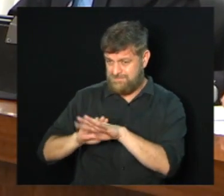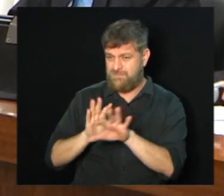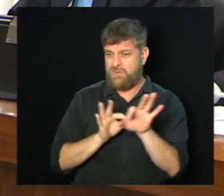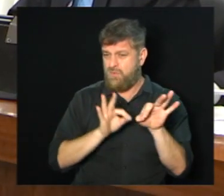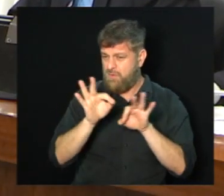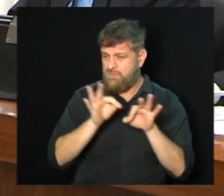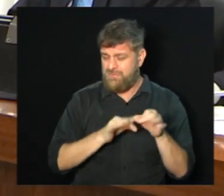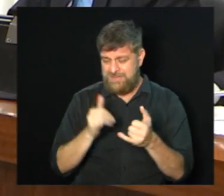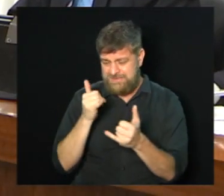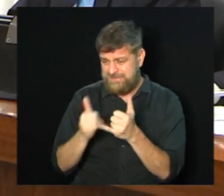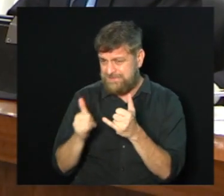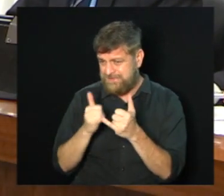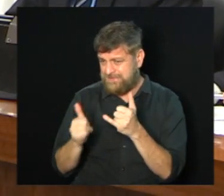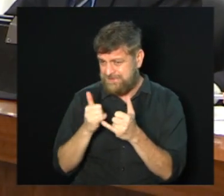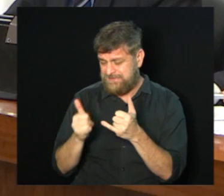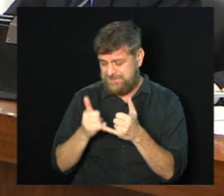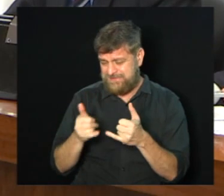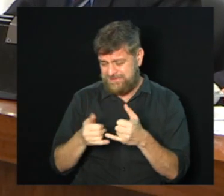projeto